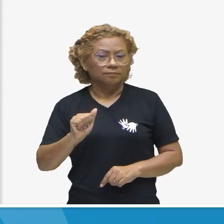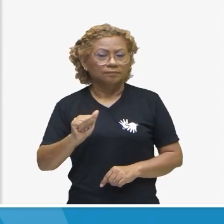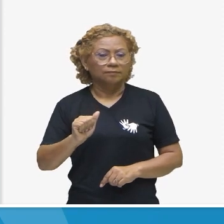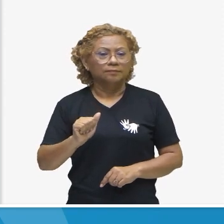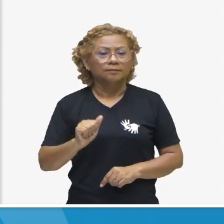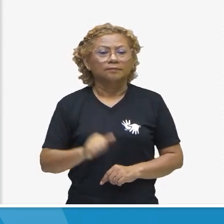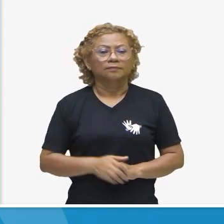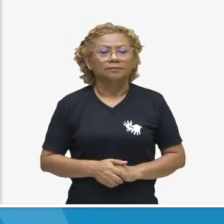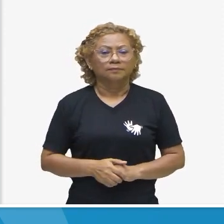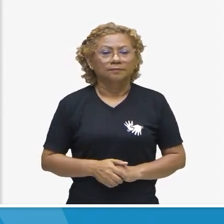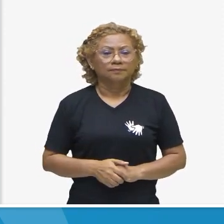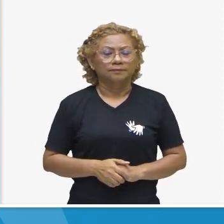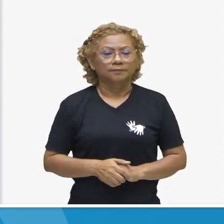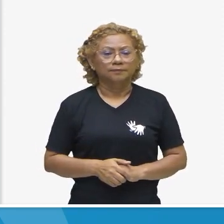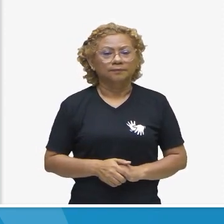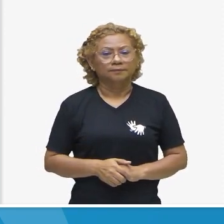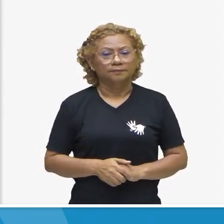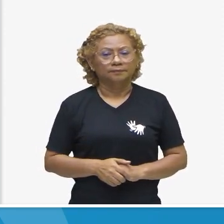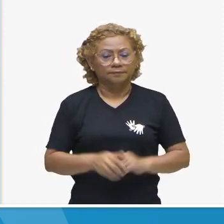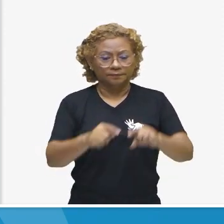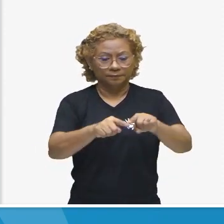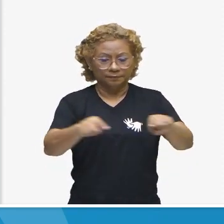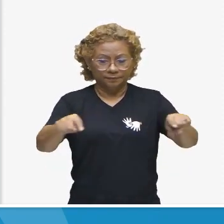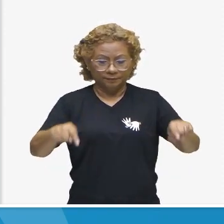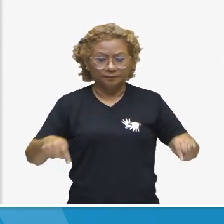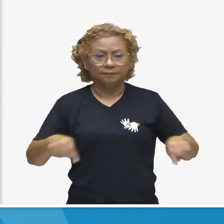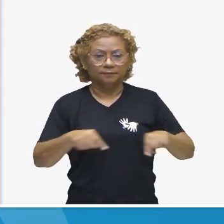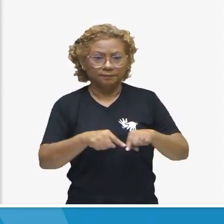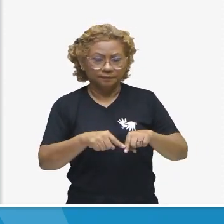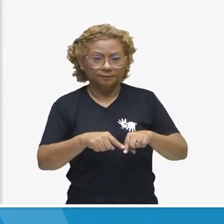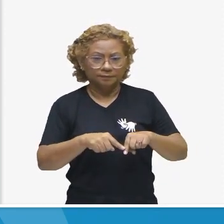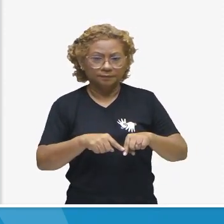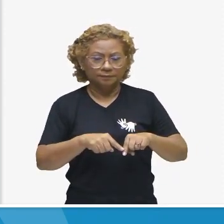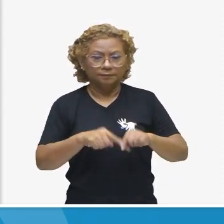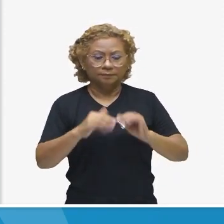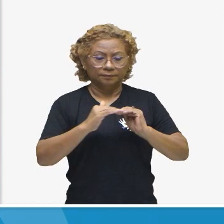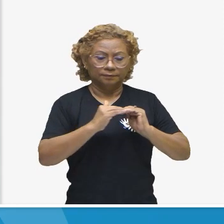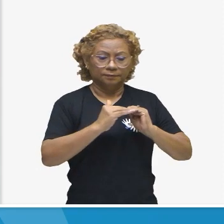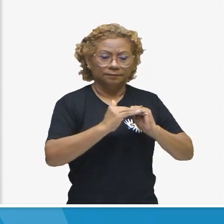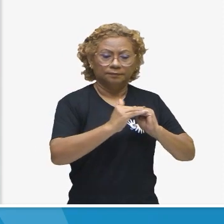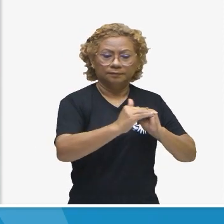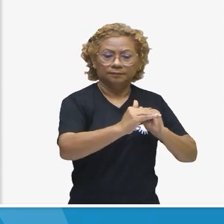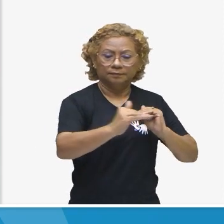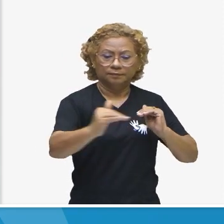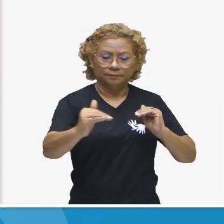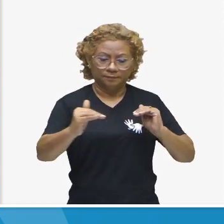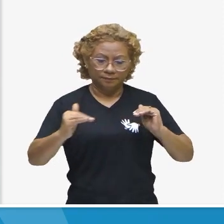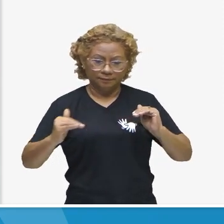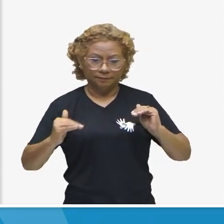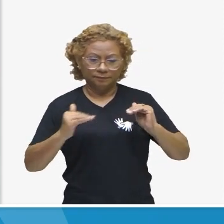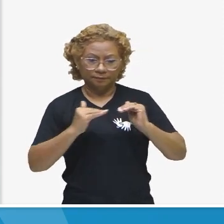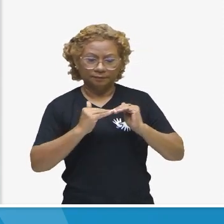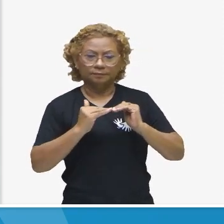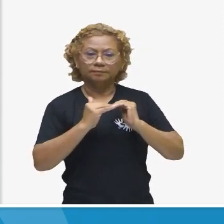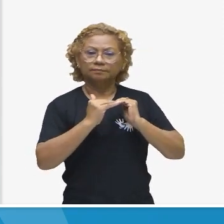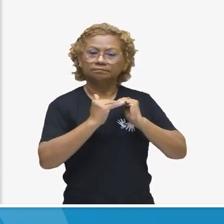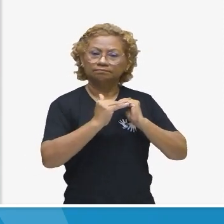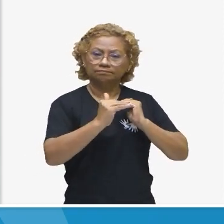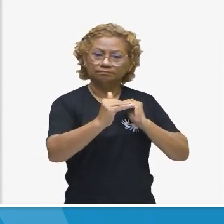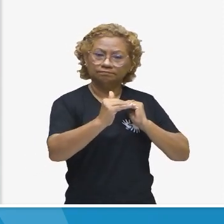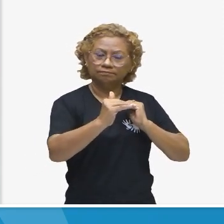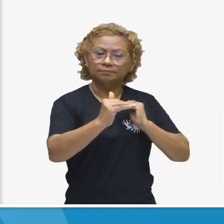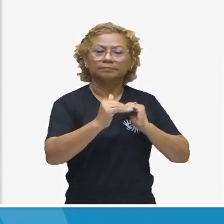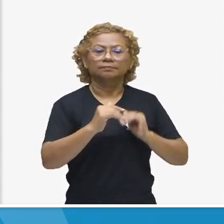ou marrom que você está vendo, ok? Então, tudo isso é o plano alfa. Ele diz, é dado